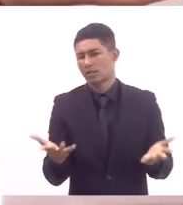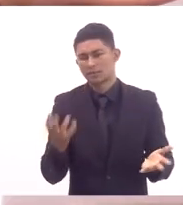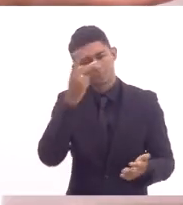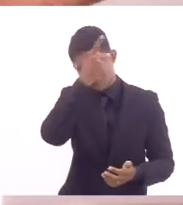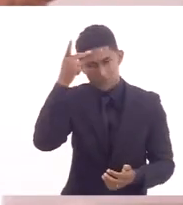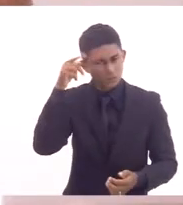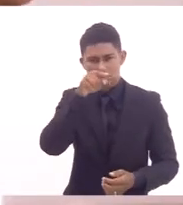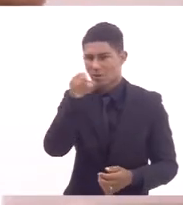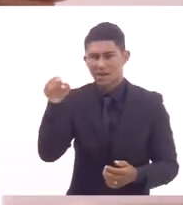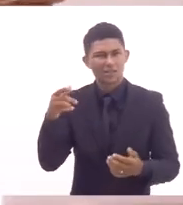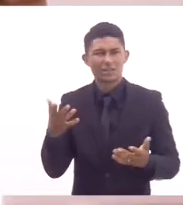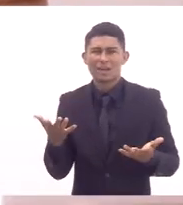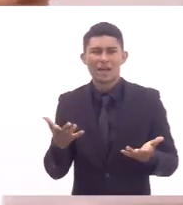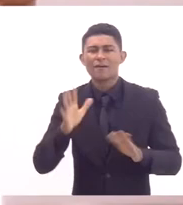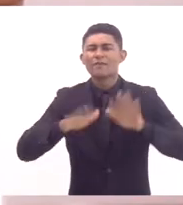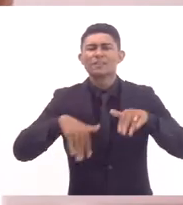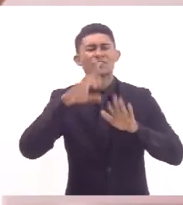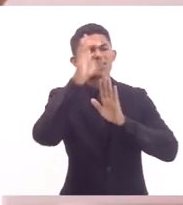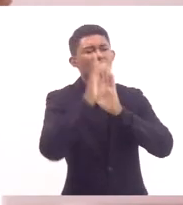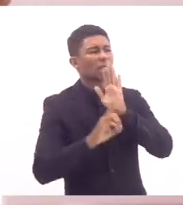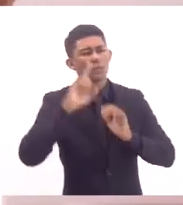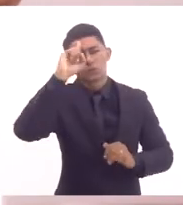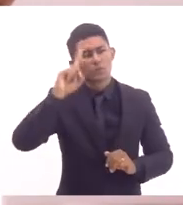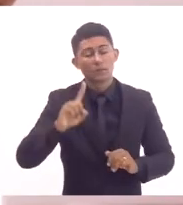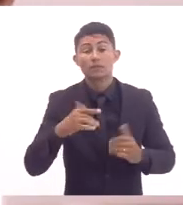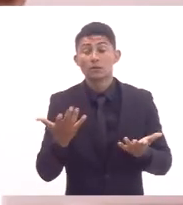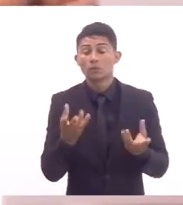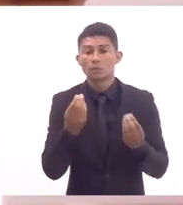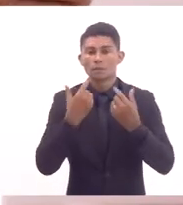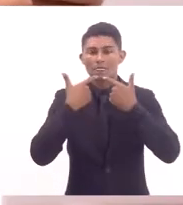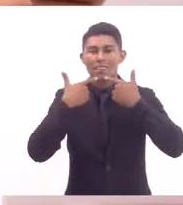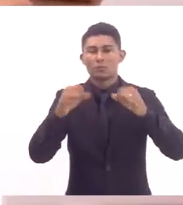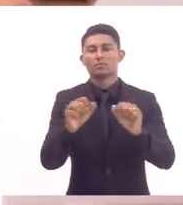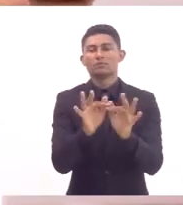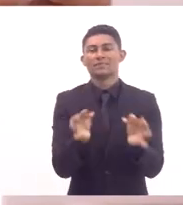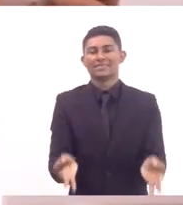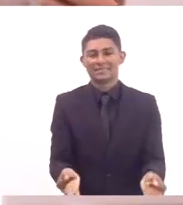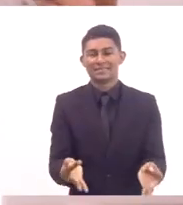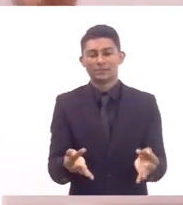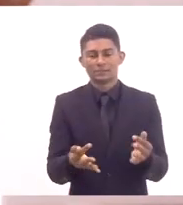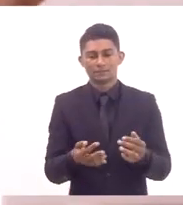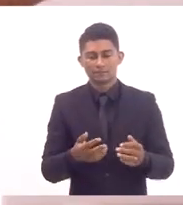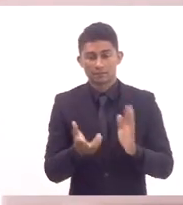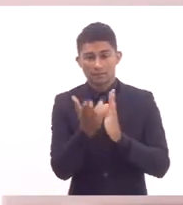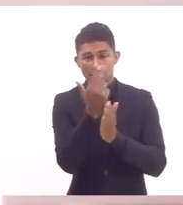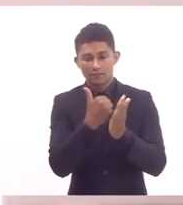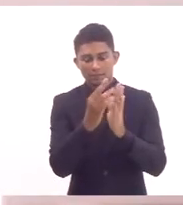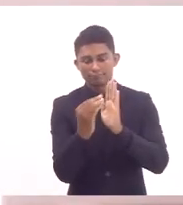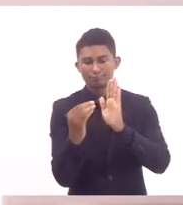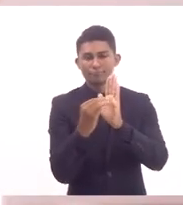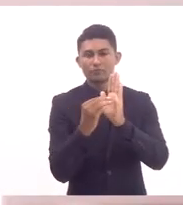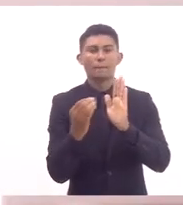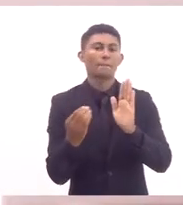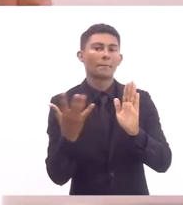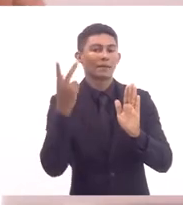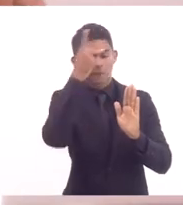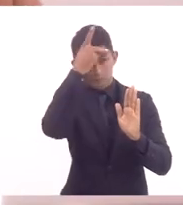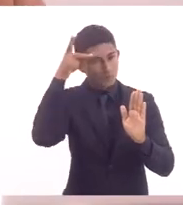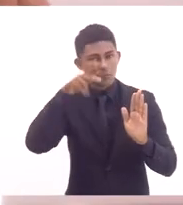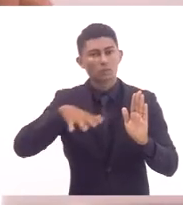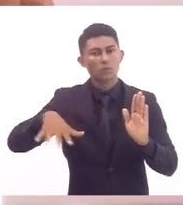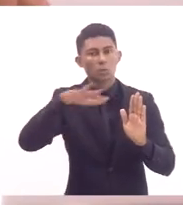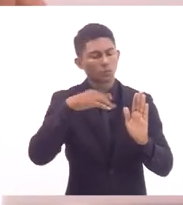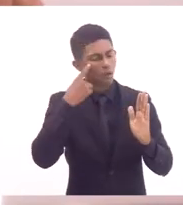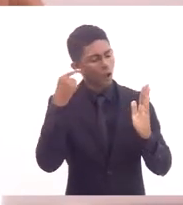E aí a gente através de uma coisa mais leve assim chamamos atenção para depois das a cada desenho de